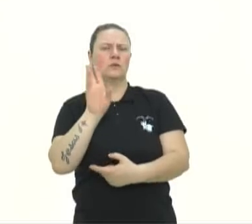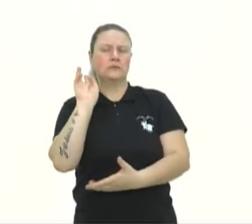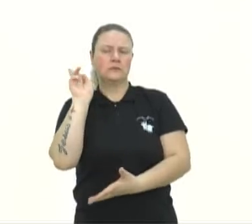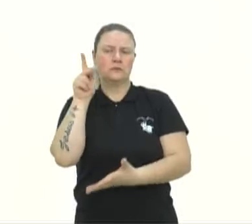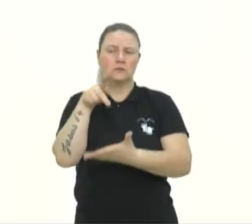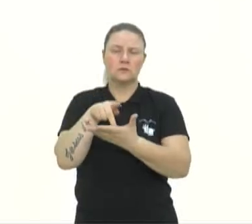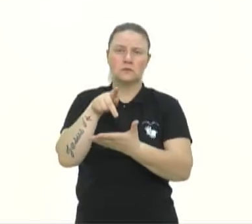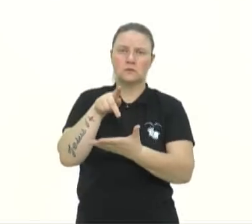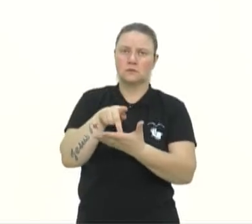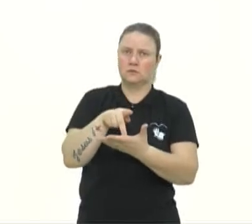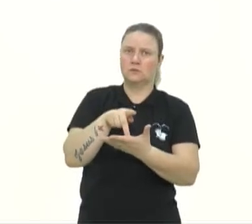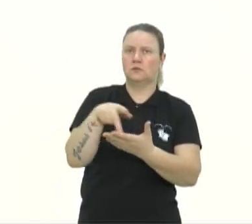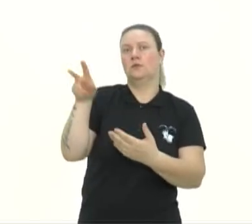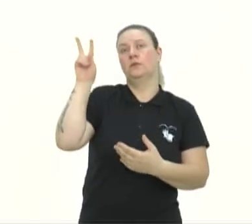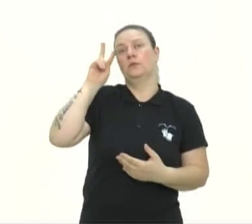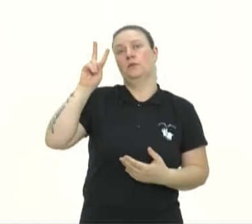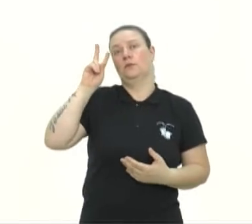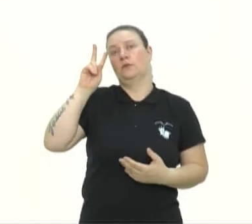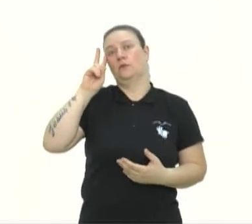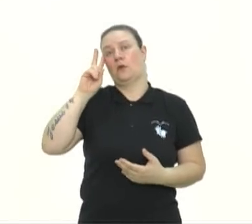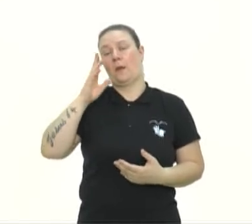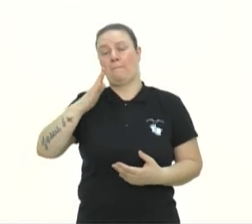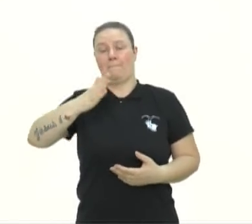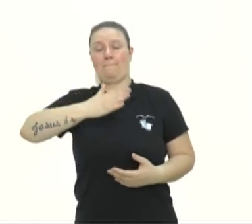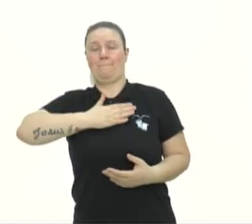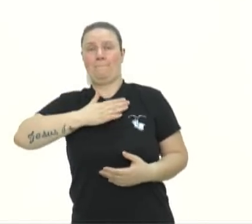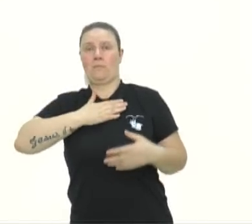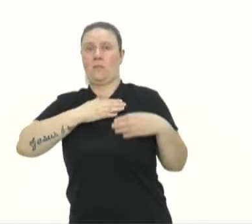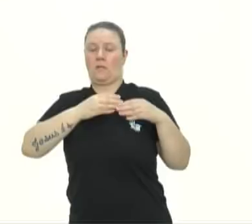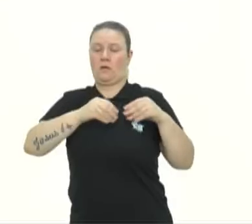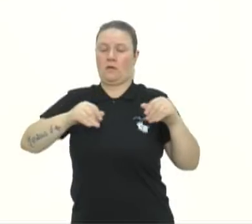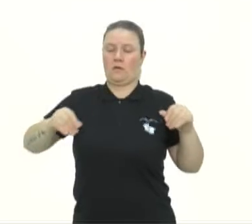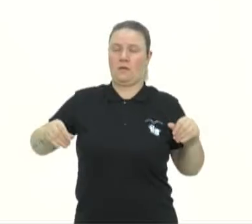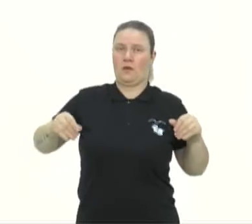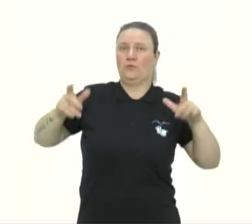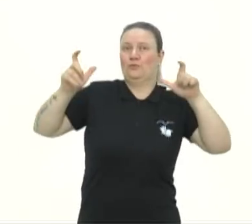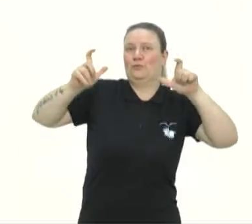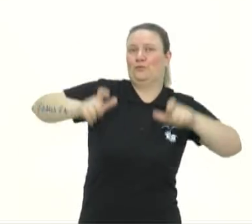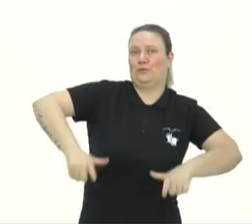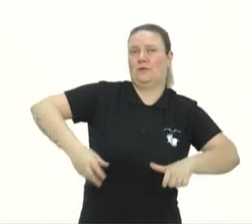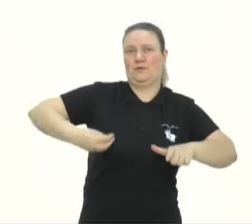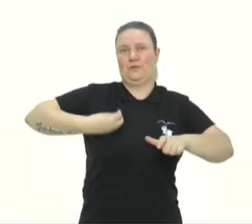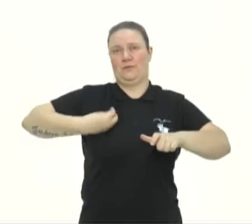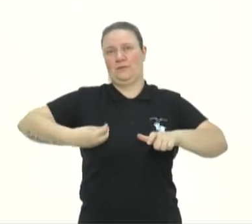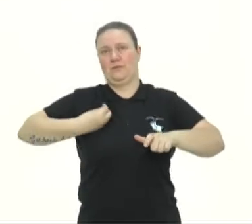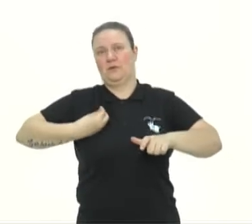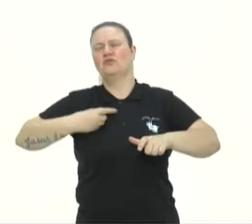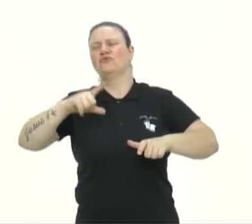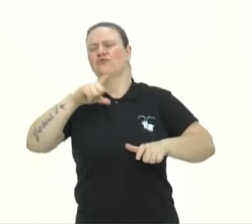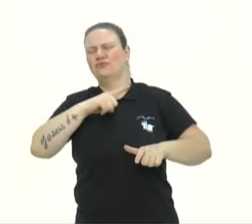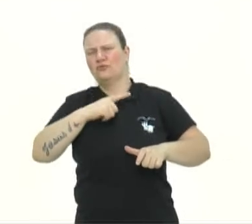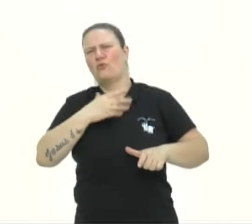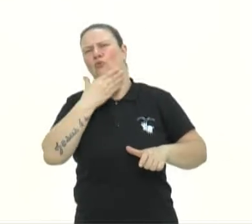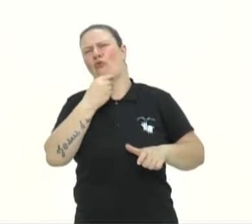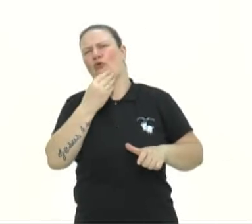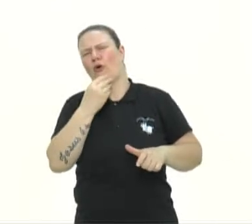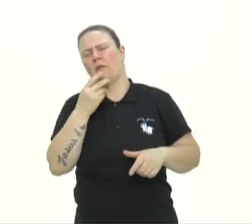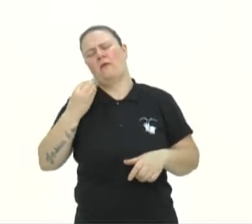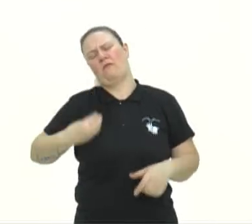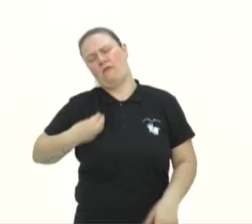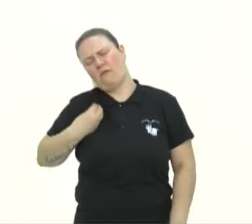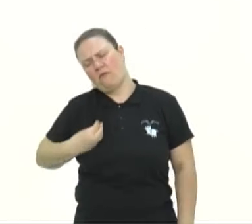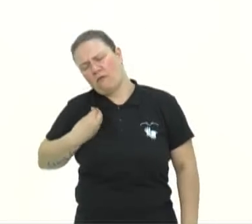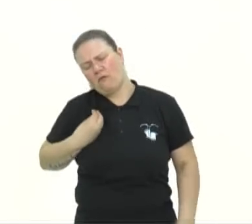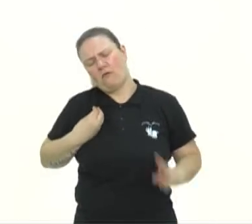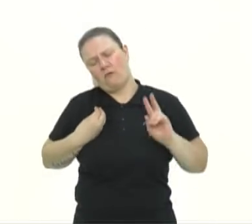veracidade ao fato, por ter acontecido na terra dele. Lá na minha terra tinha um caboclo que vivia reclamando de